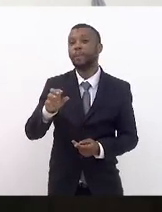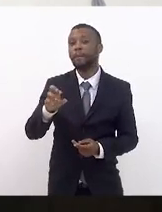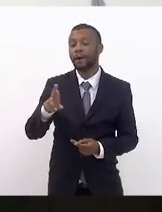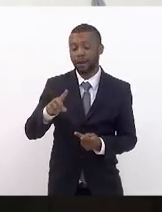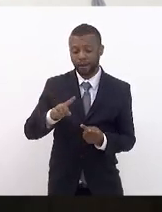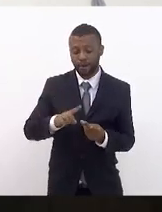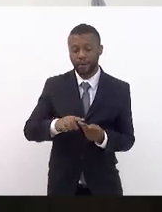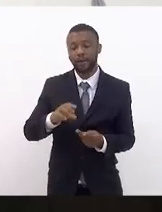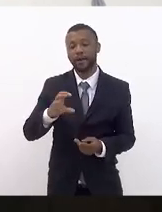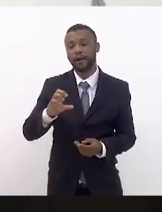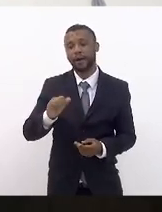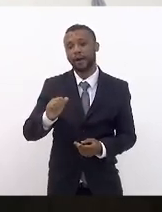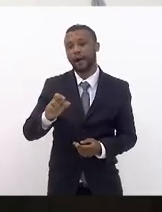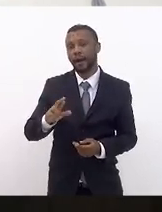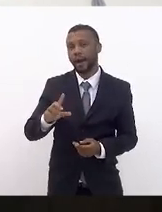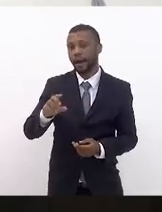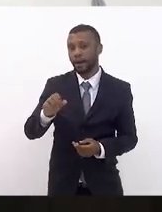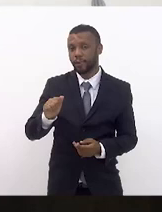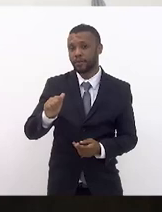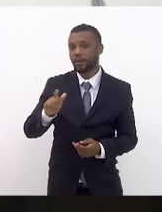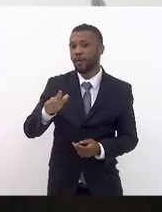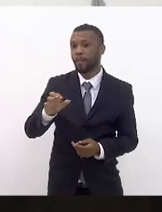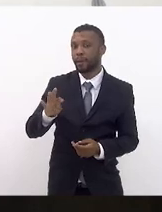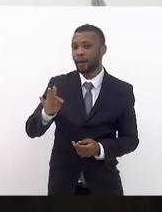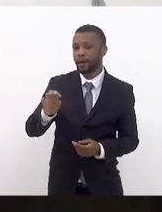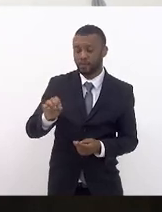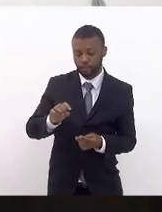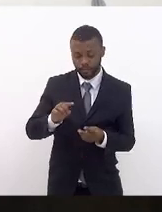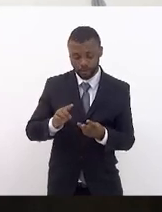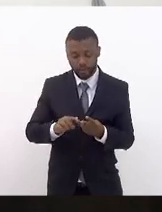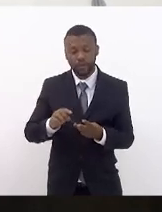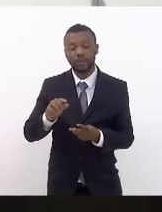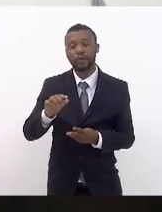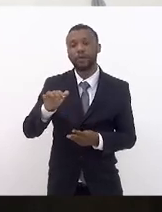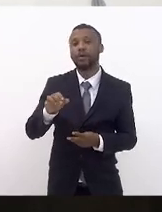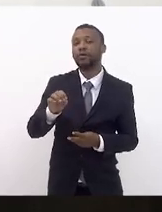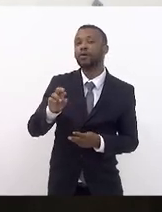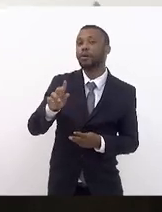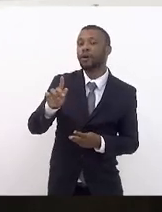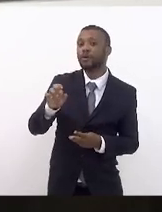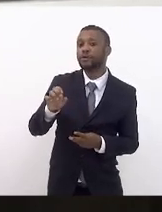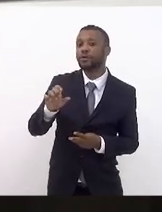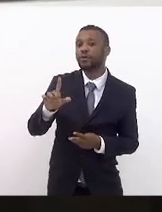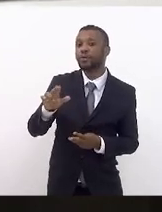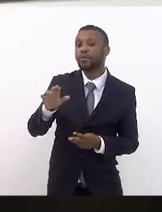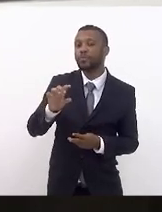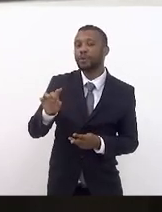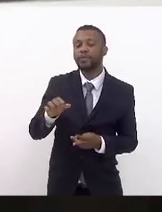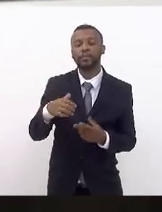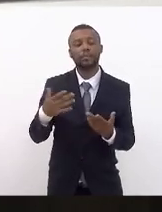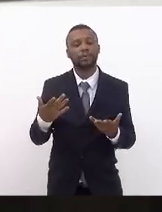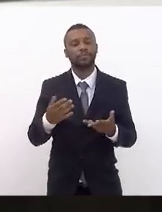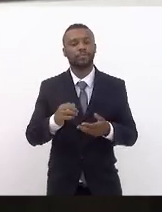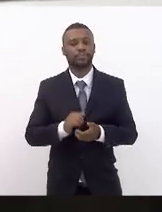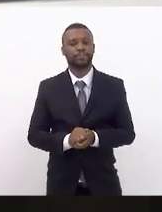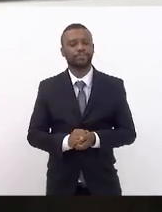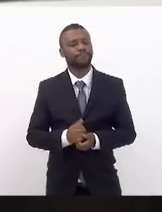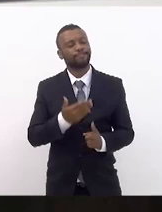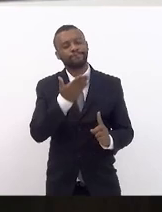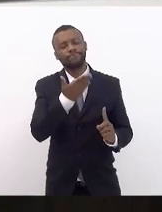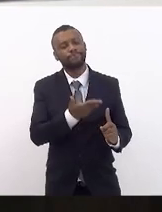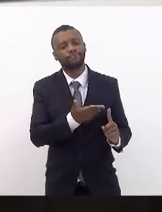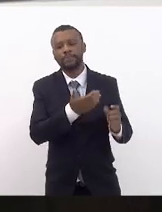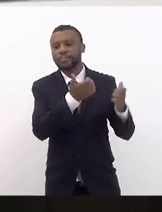Alberto Viana e Jorge Luiz. Mário, falar de você, a nossa